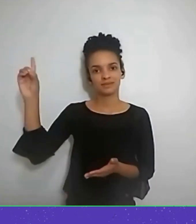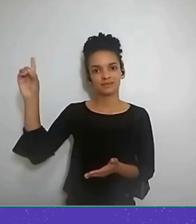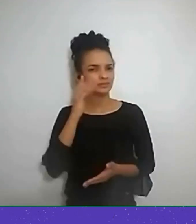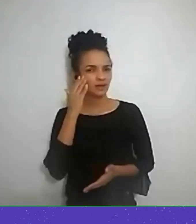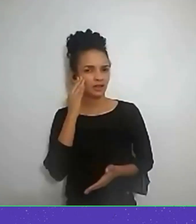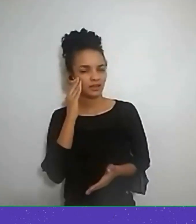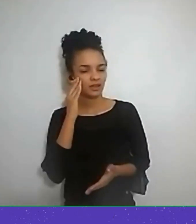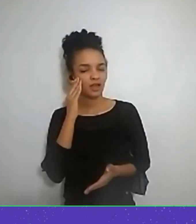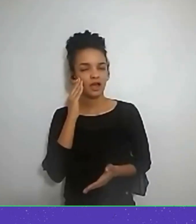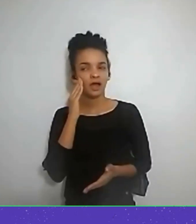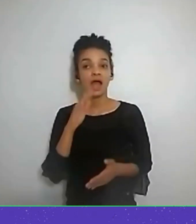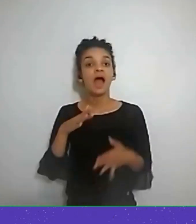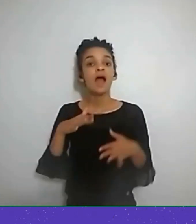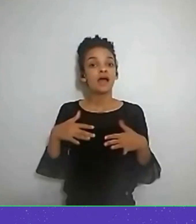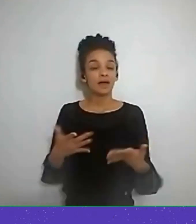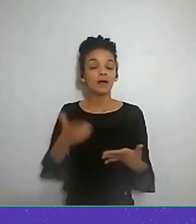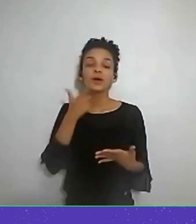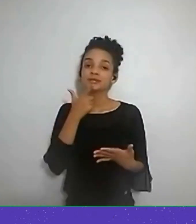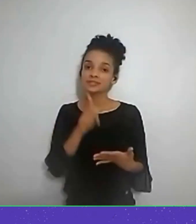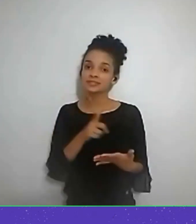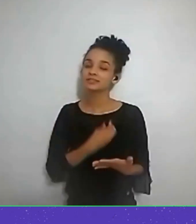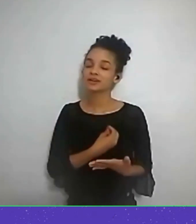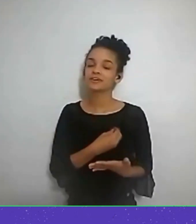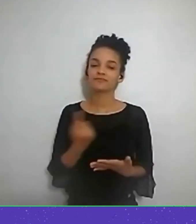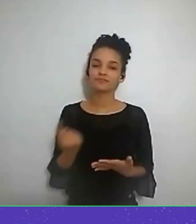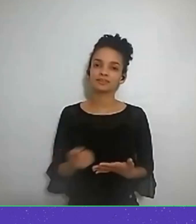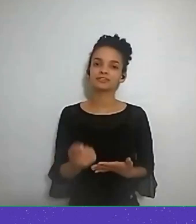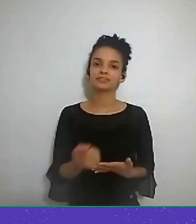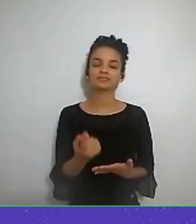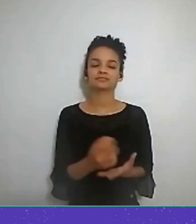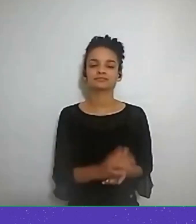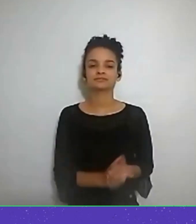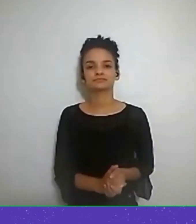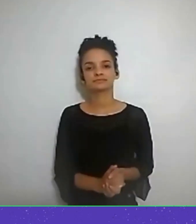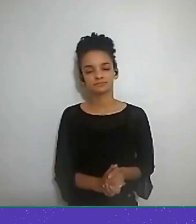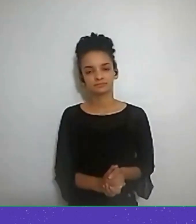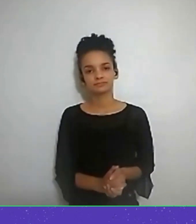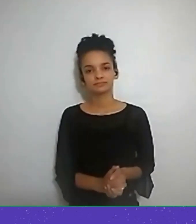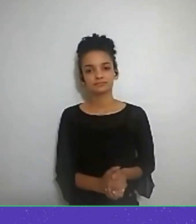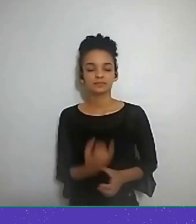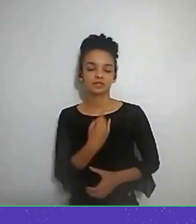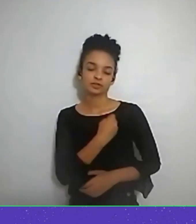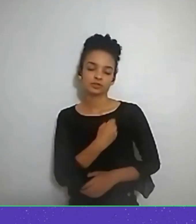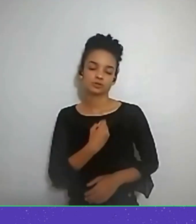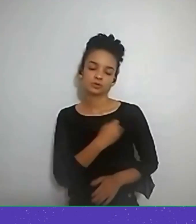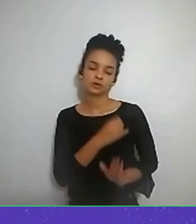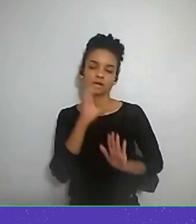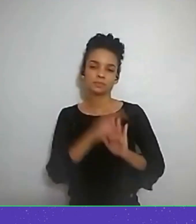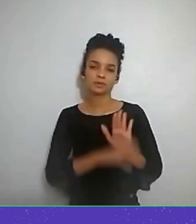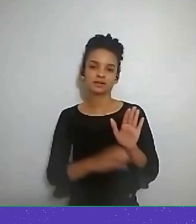eterna, tá? E João 6, 29.